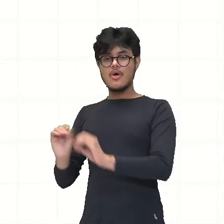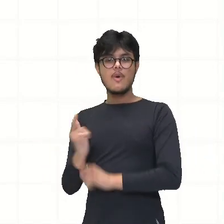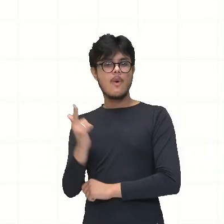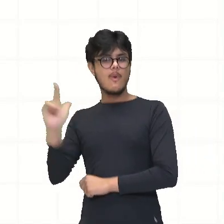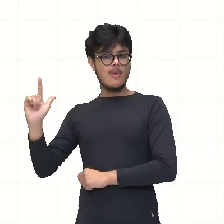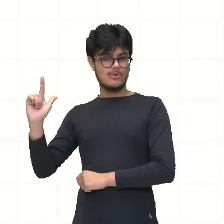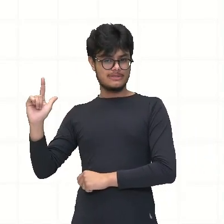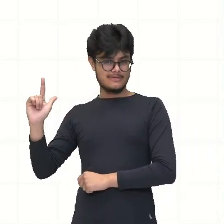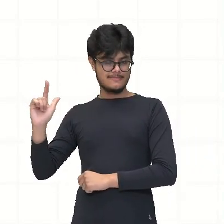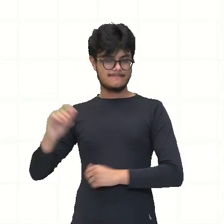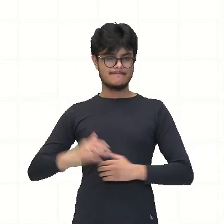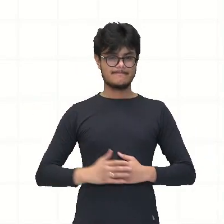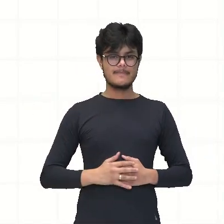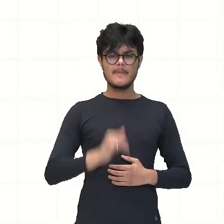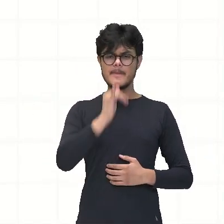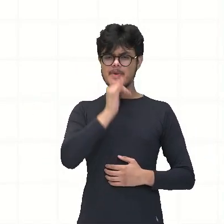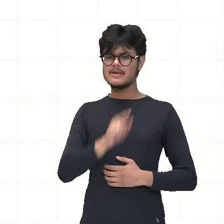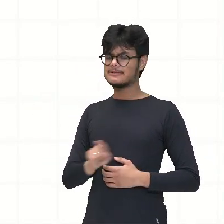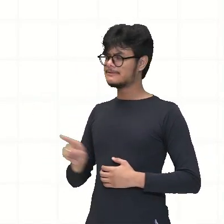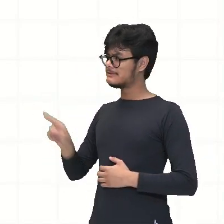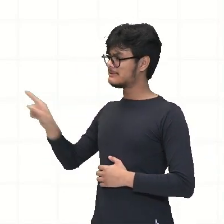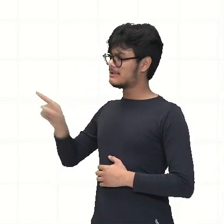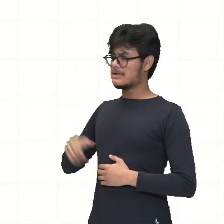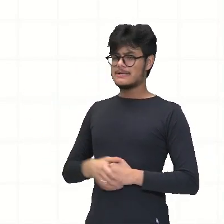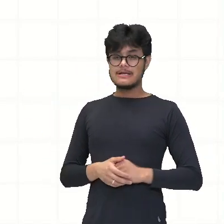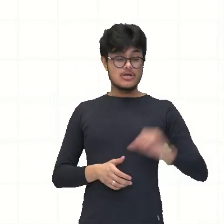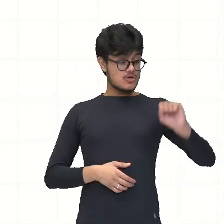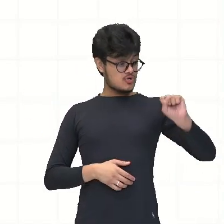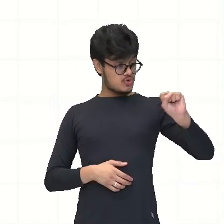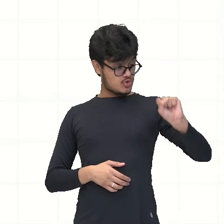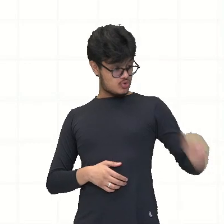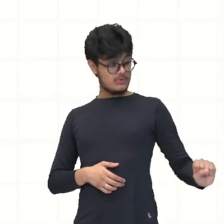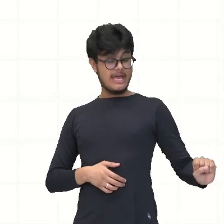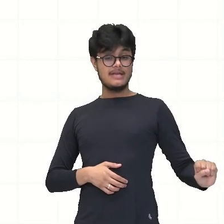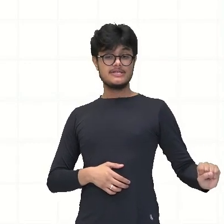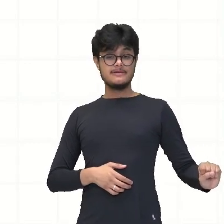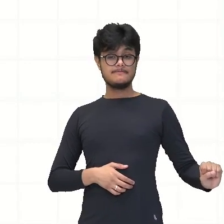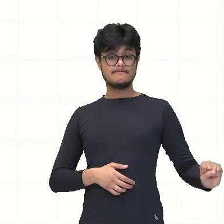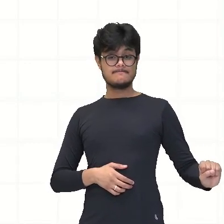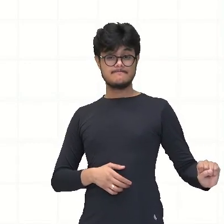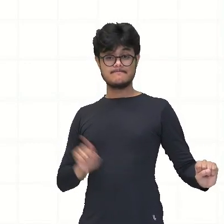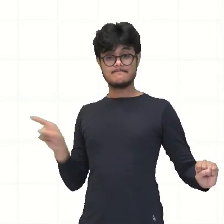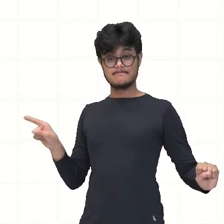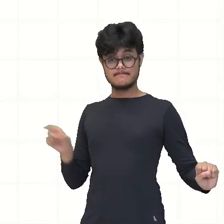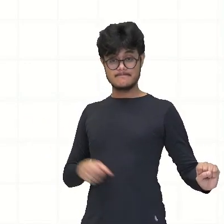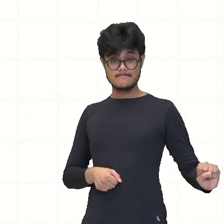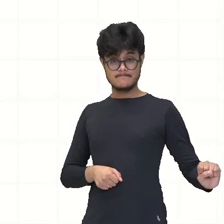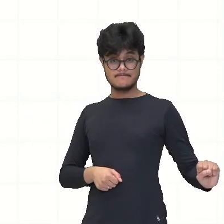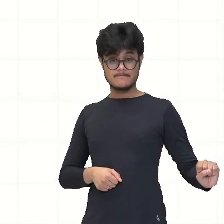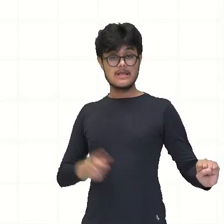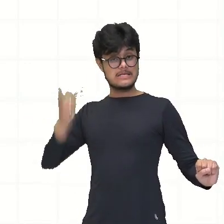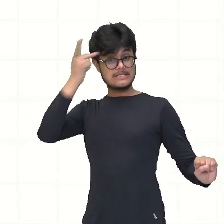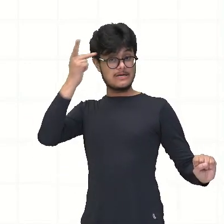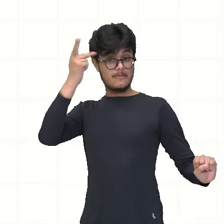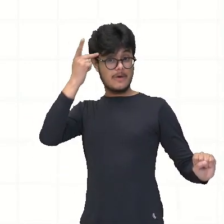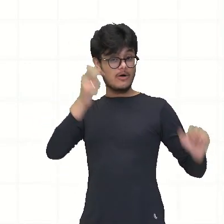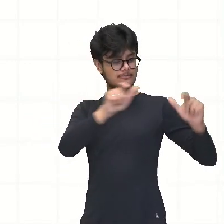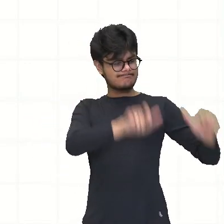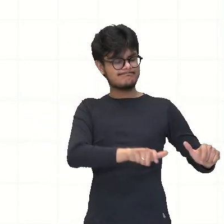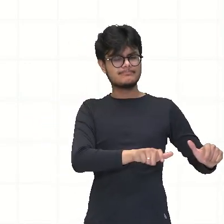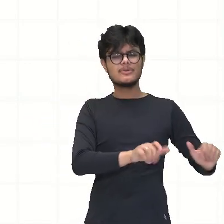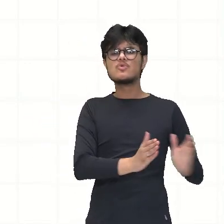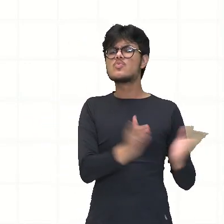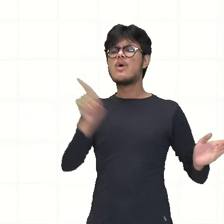gente colocou em destaque a seta, olha, saindo da região Sudeste, aqui, olha, São Paulo, e está indo para